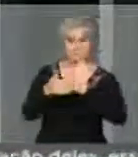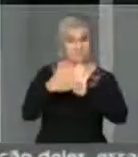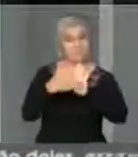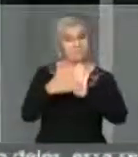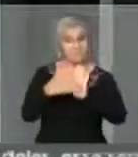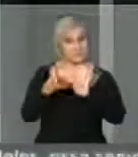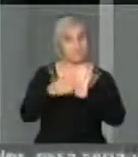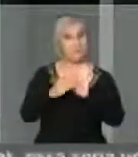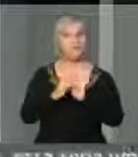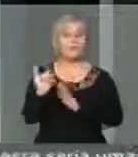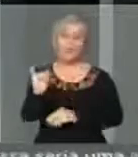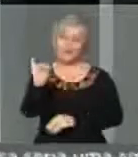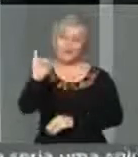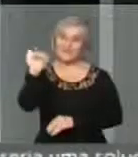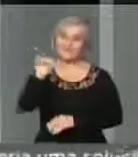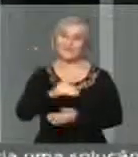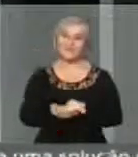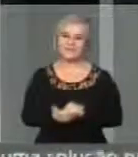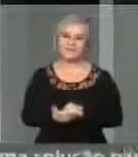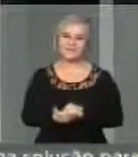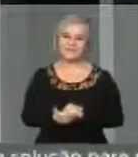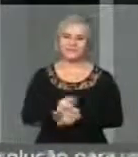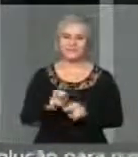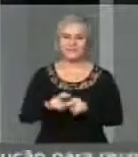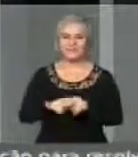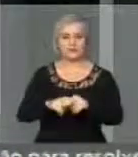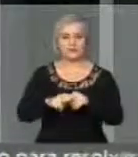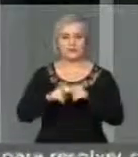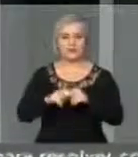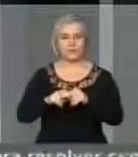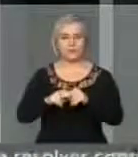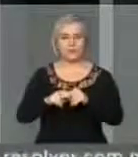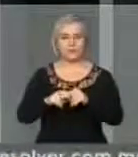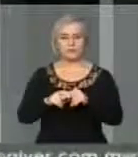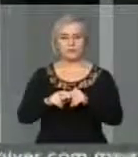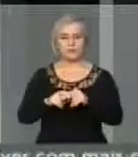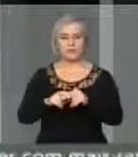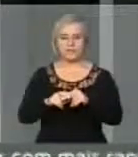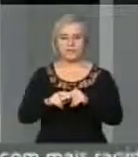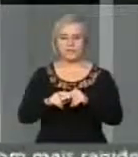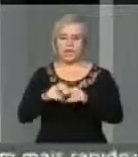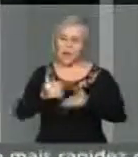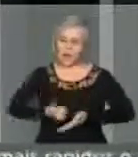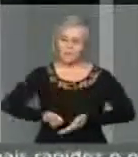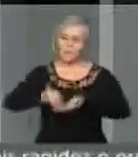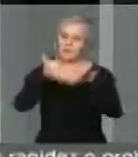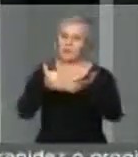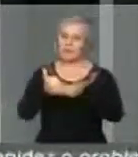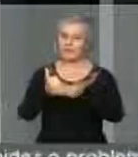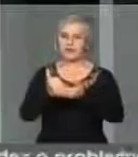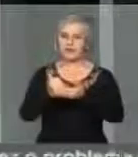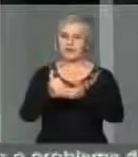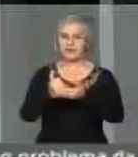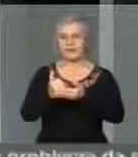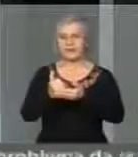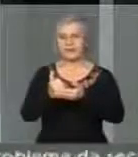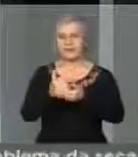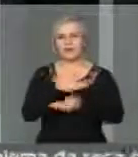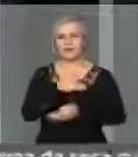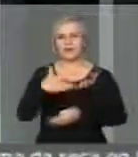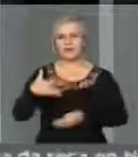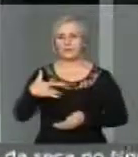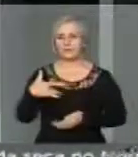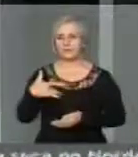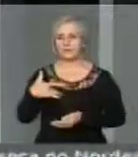proposta importante que tira efetivamente a saúde da UTI. É isso que nós precisamos no Brasil.